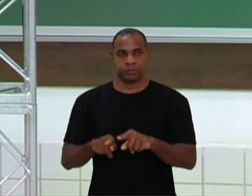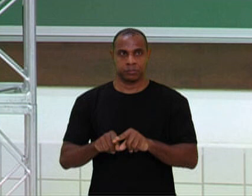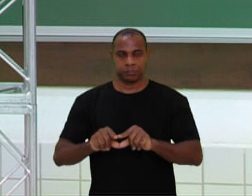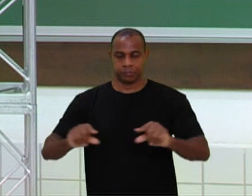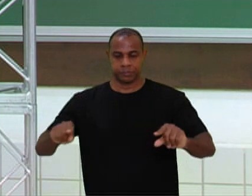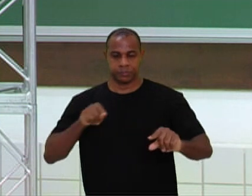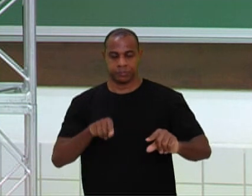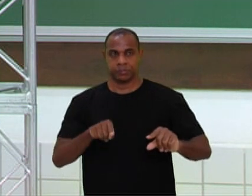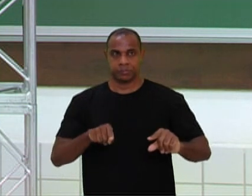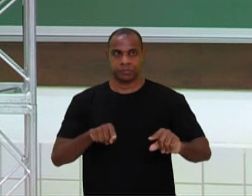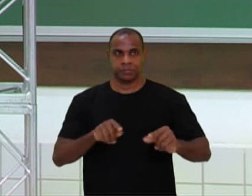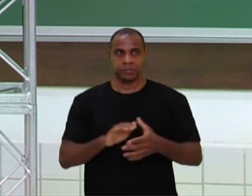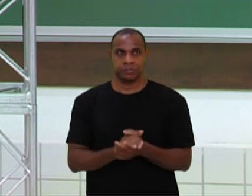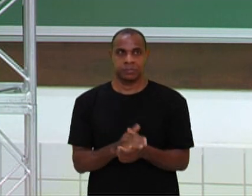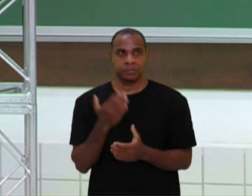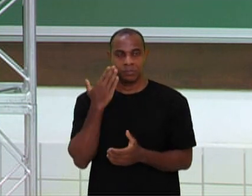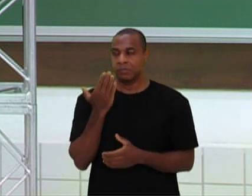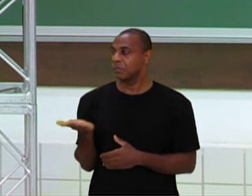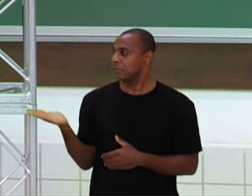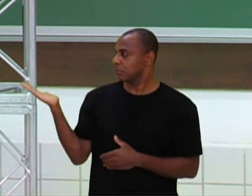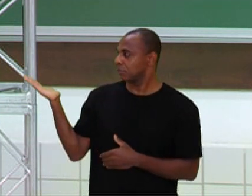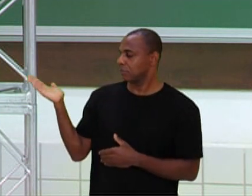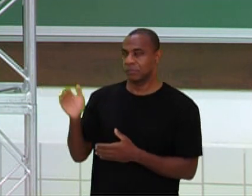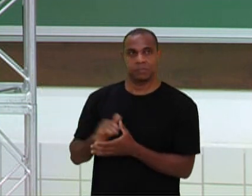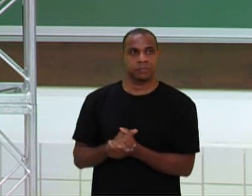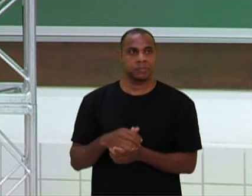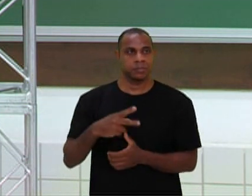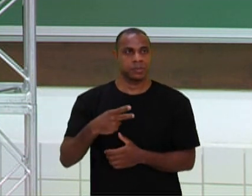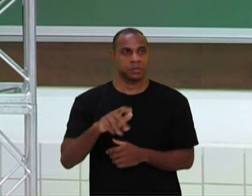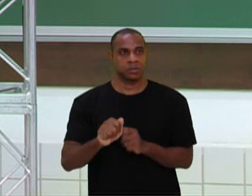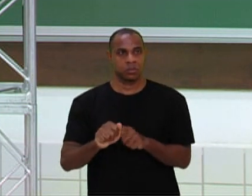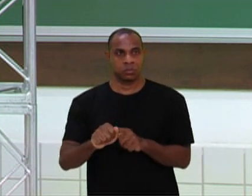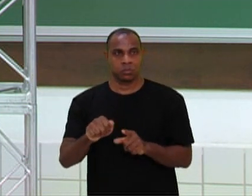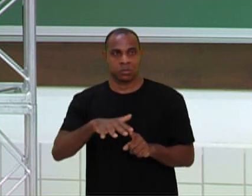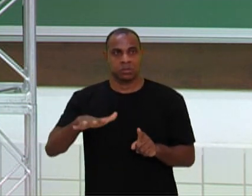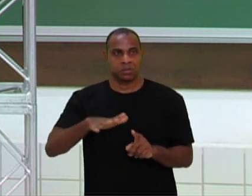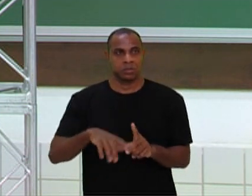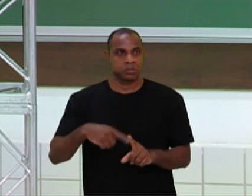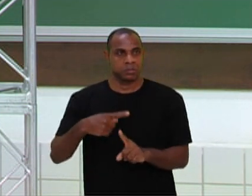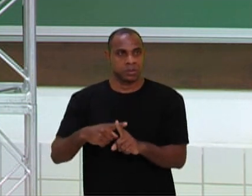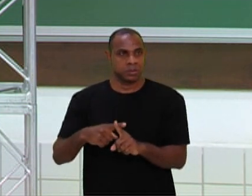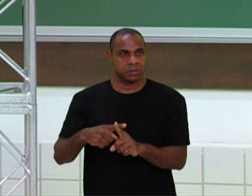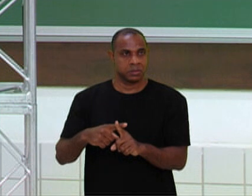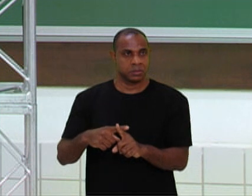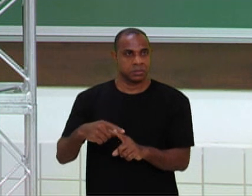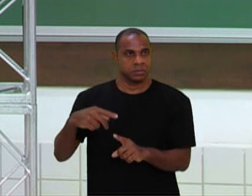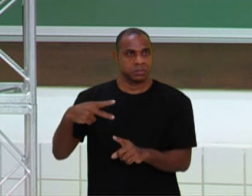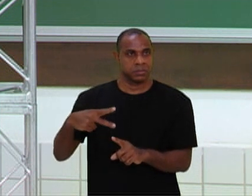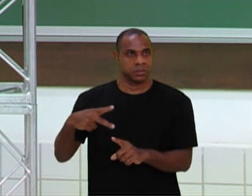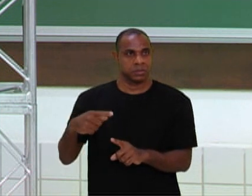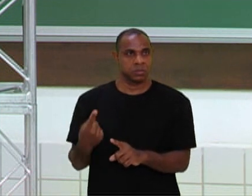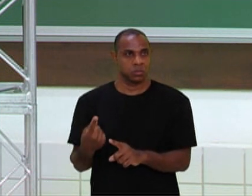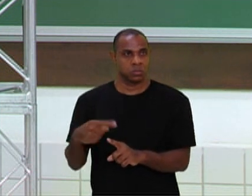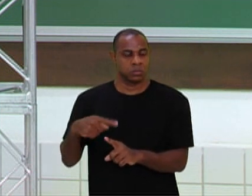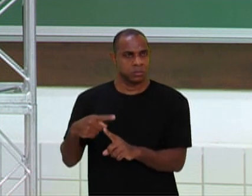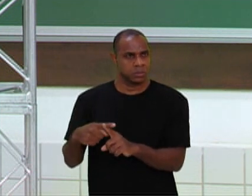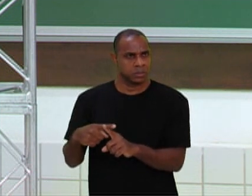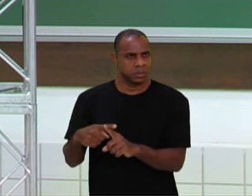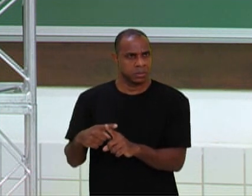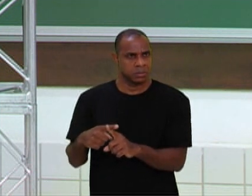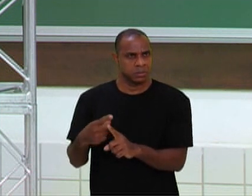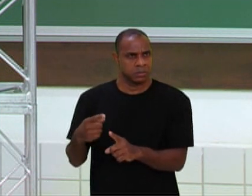pressão atmosférica mais densidade, ou densidade do lado 1 vezes a gravidade vezes a altura, é igual a